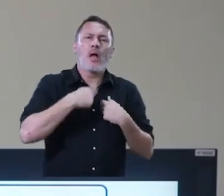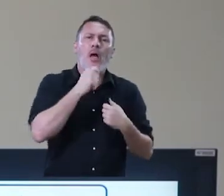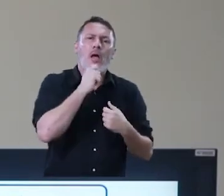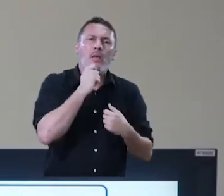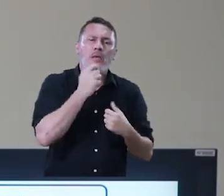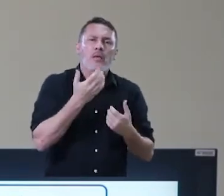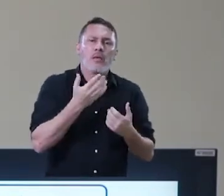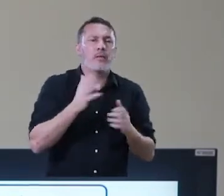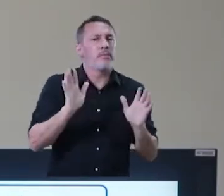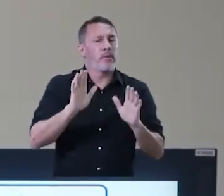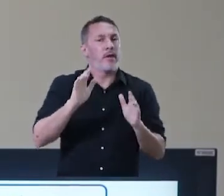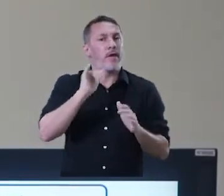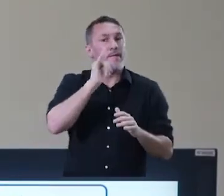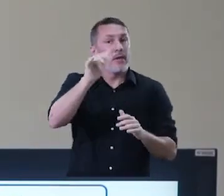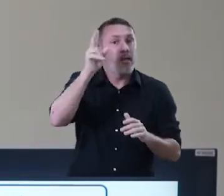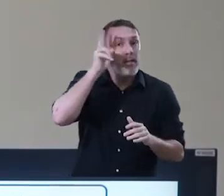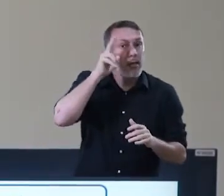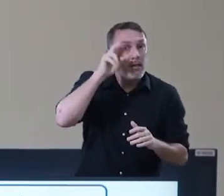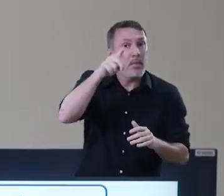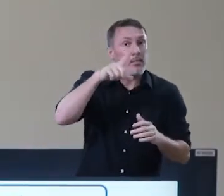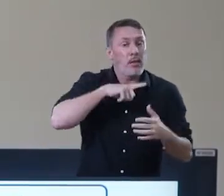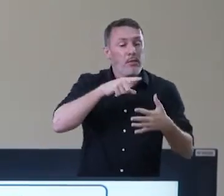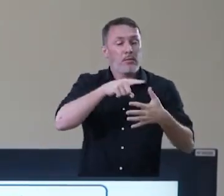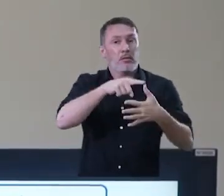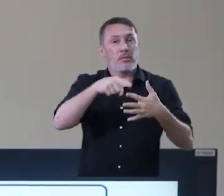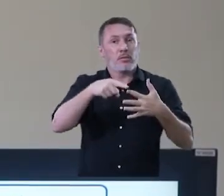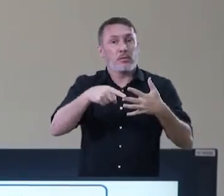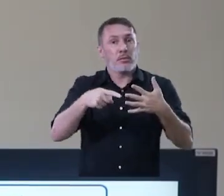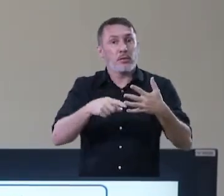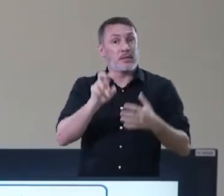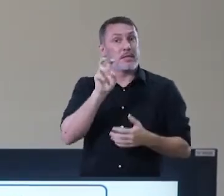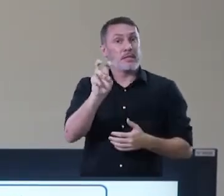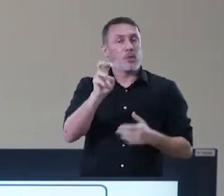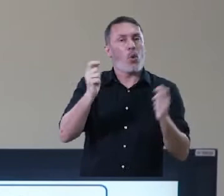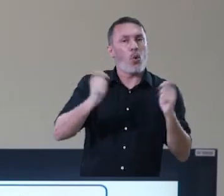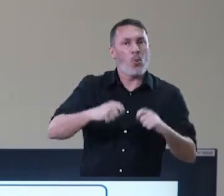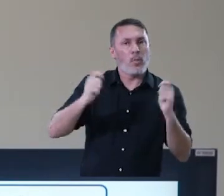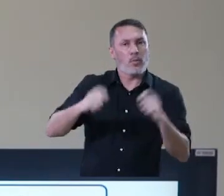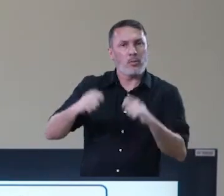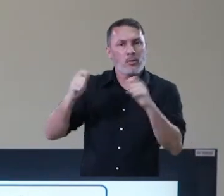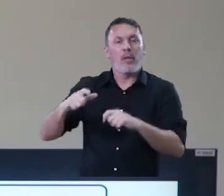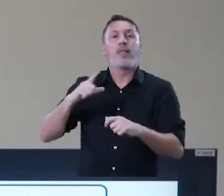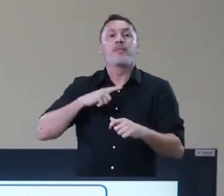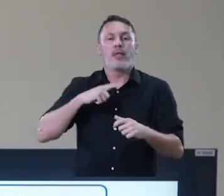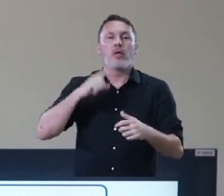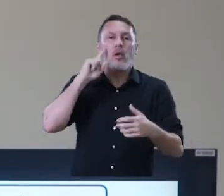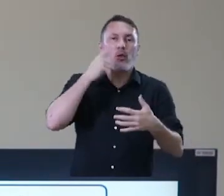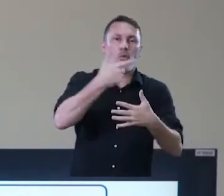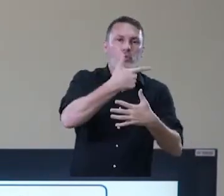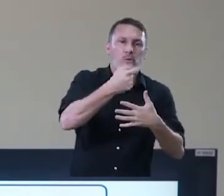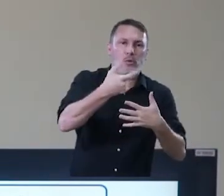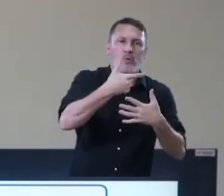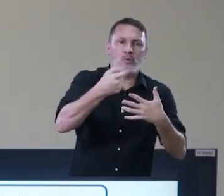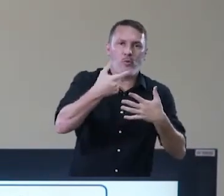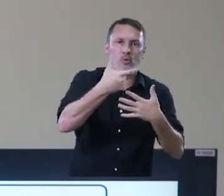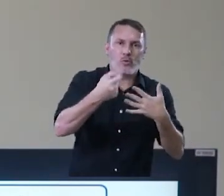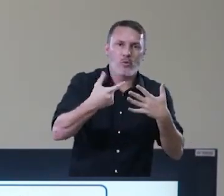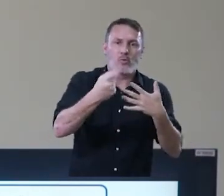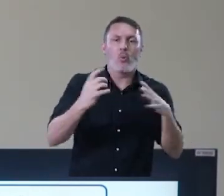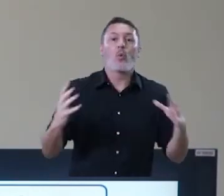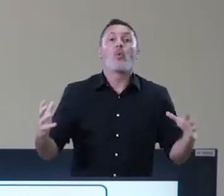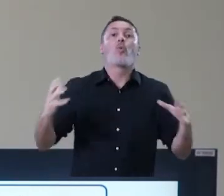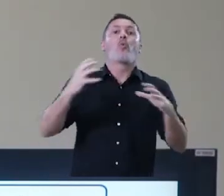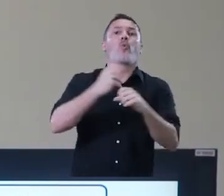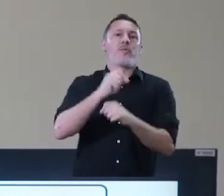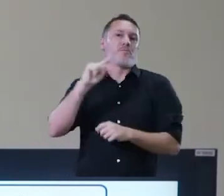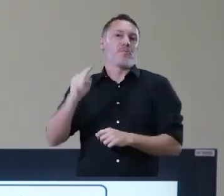competência. Só para lembrar, você vai ser avaliado em 5 competências. Cada uma delas tem um valor de 200 pontos. E ao